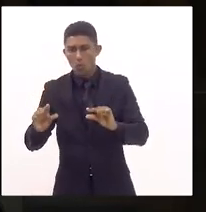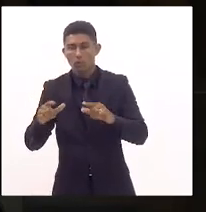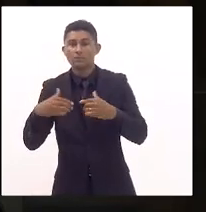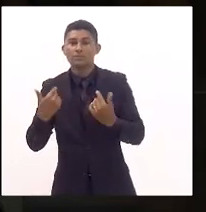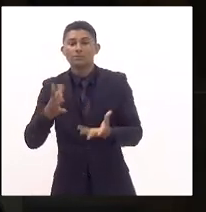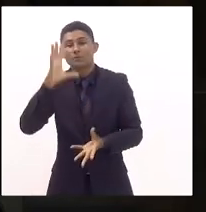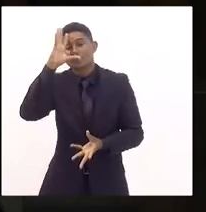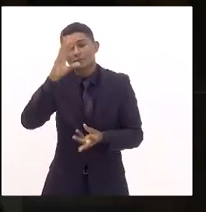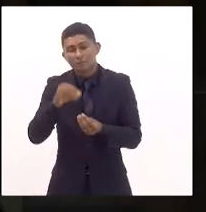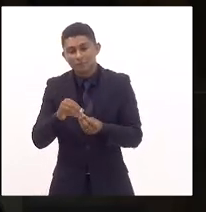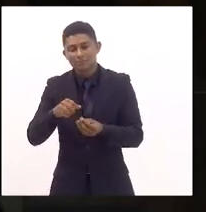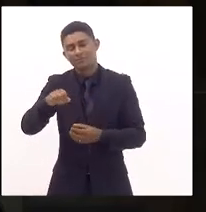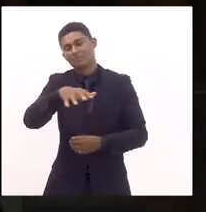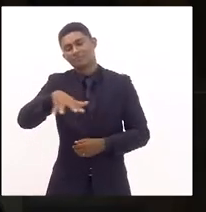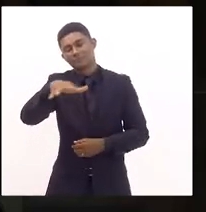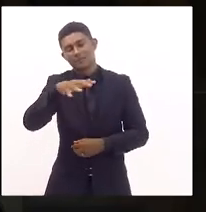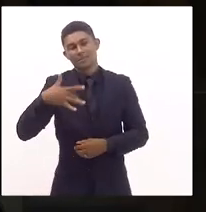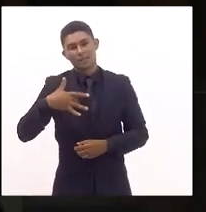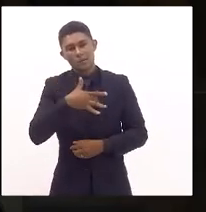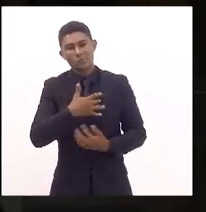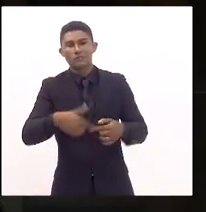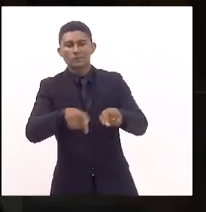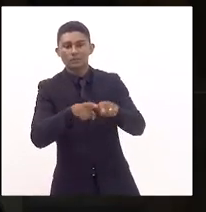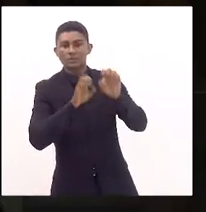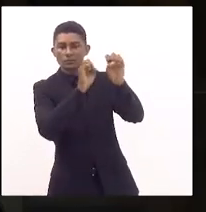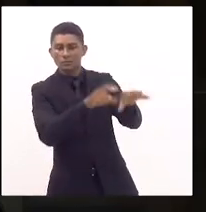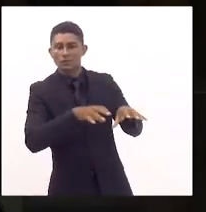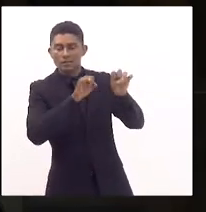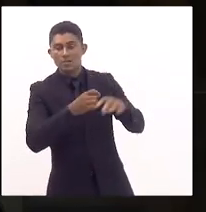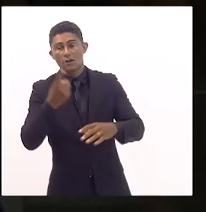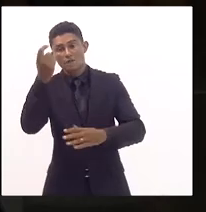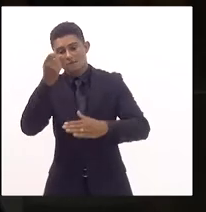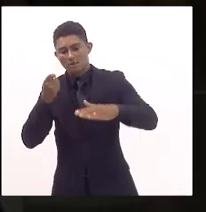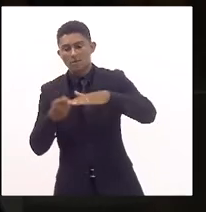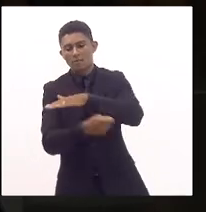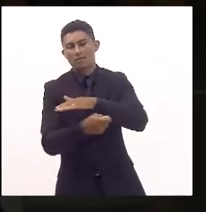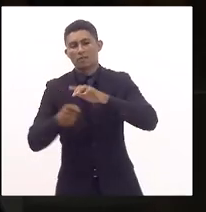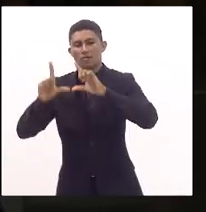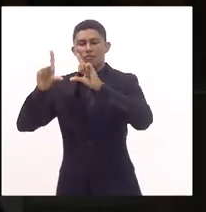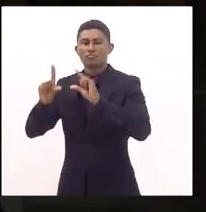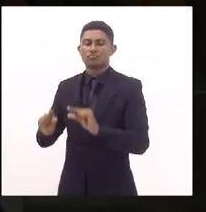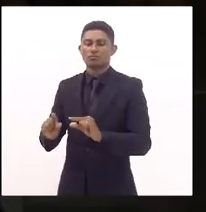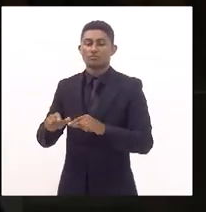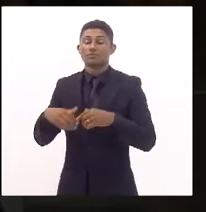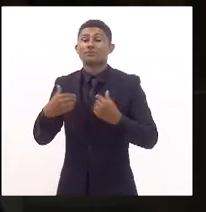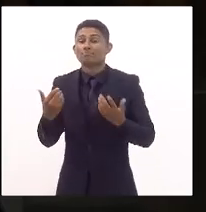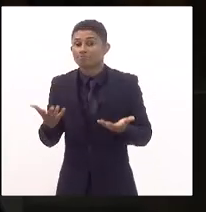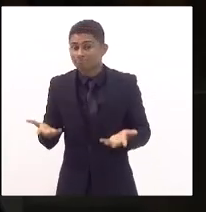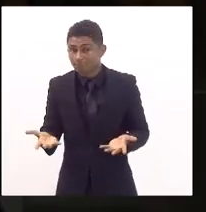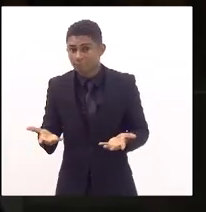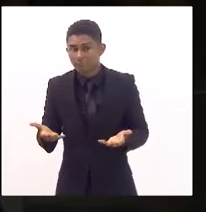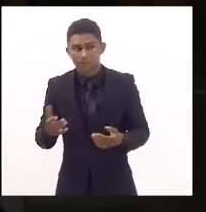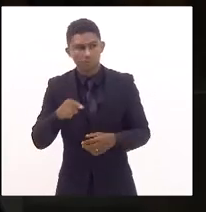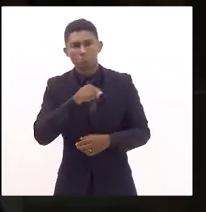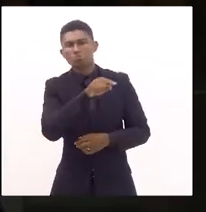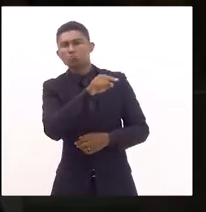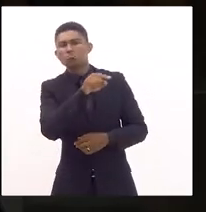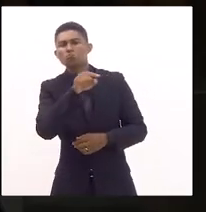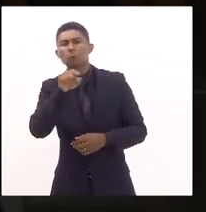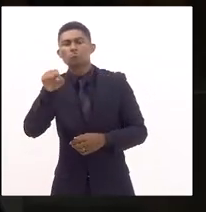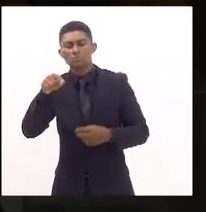investimentos em educação e saúde. Enquanto isso, os acionistas